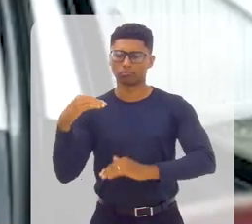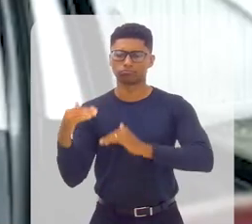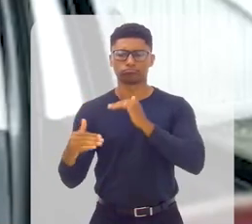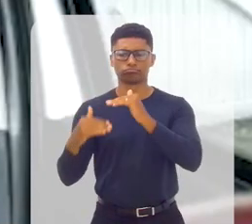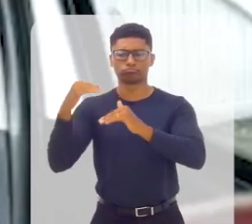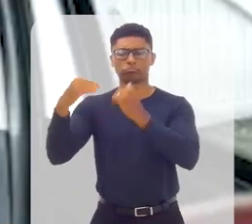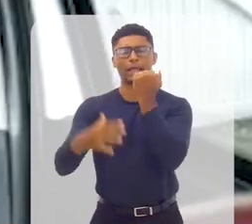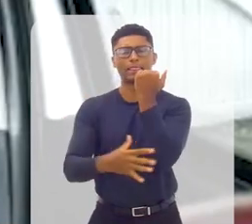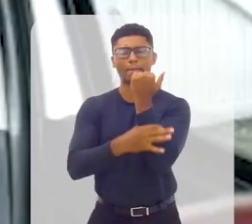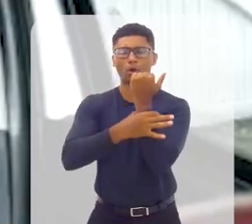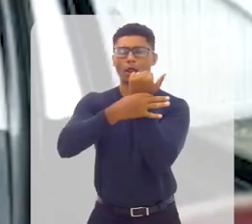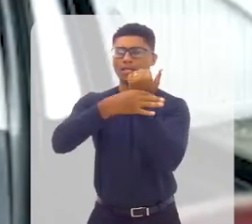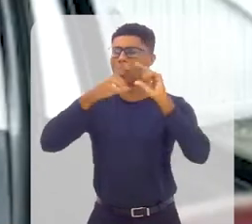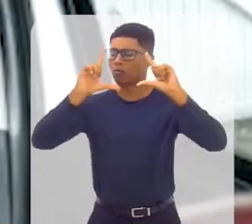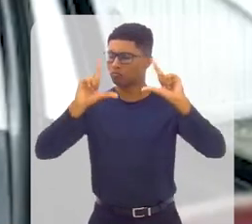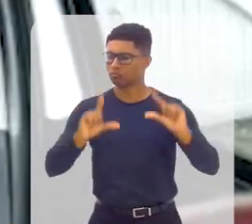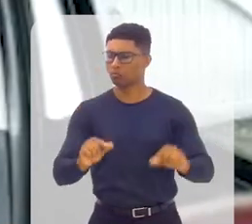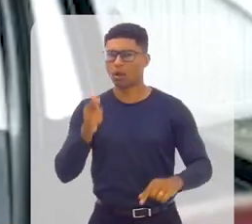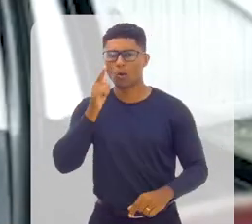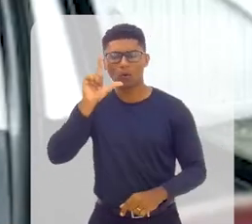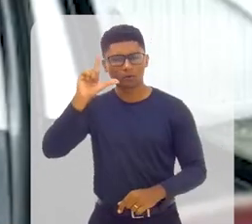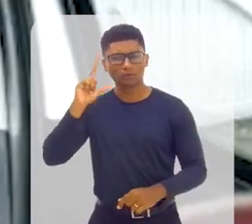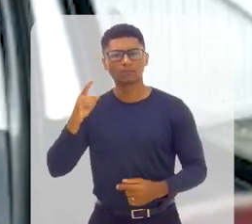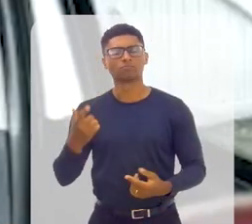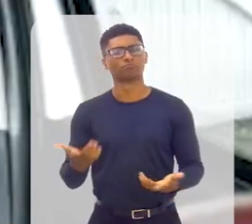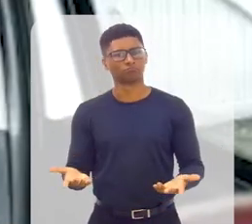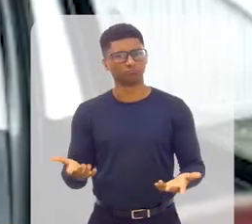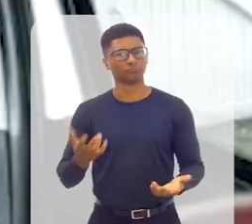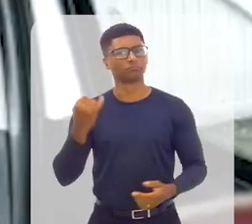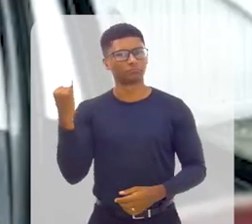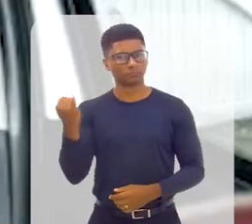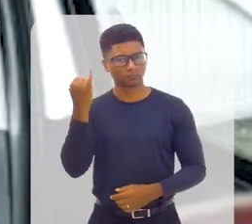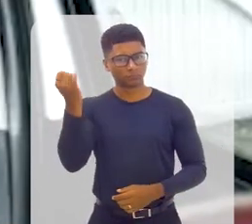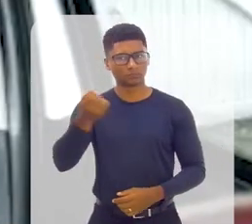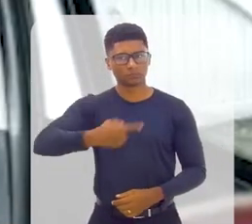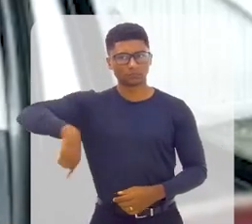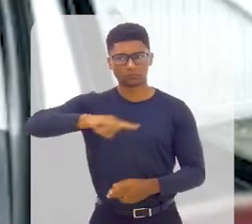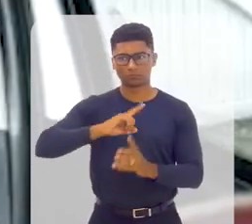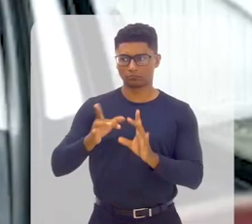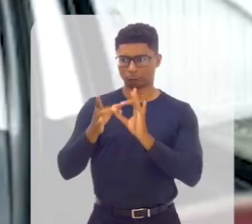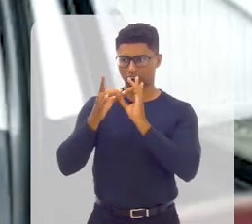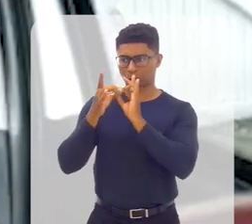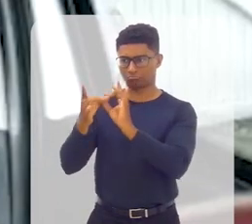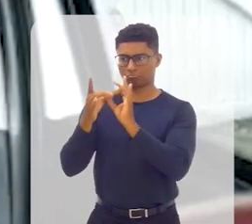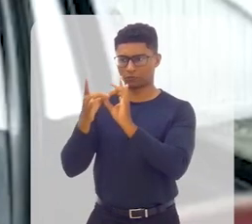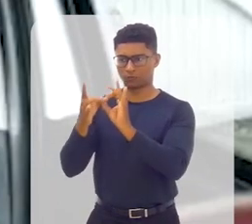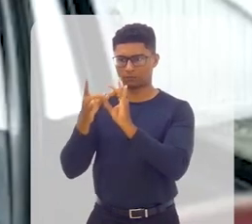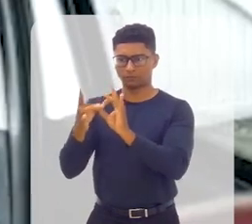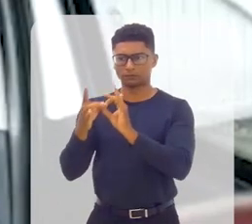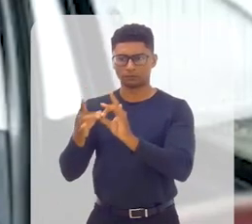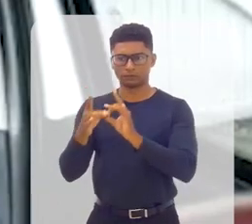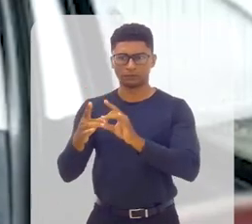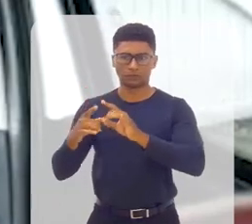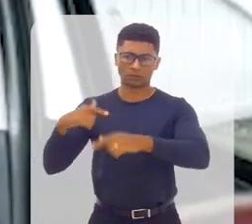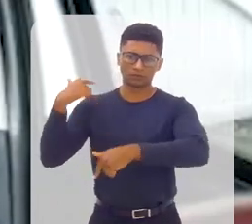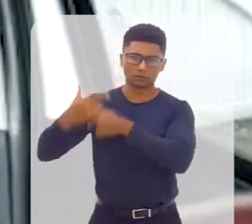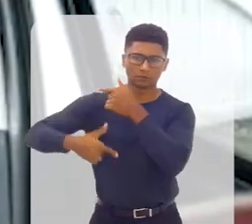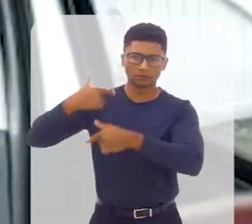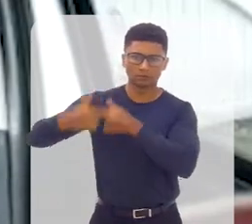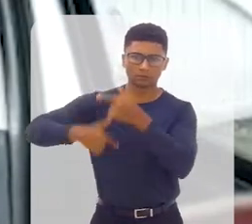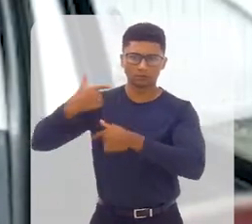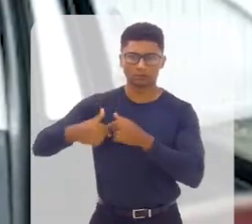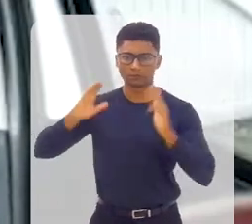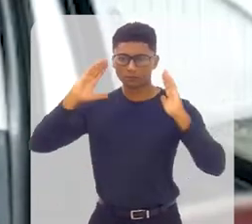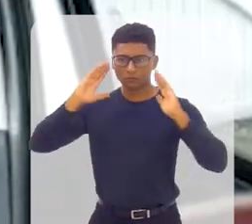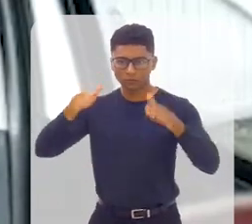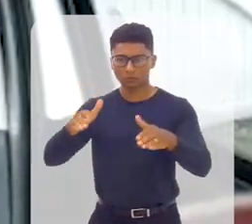né? Desburocratizou bastante, e esse é um papel importantíssimo que a gente vem em parceria com o Conselho Regional de Contabilidade também fazendo esse trabalho, né? E